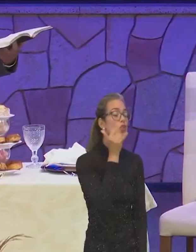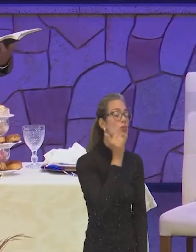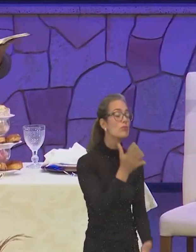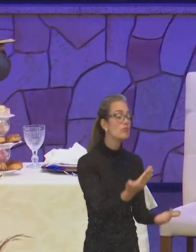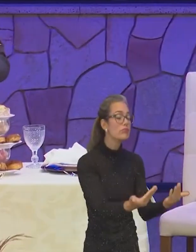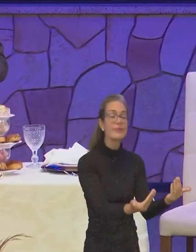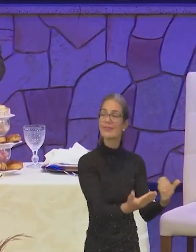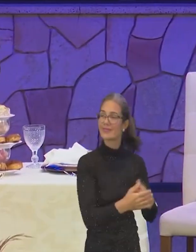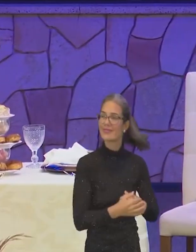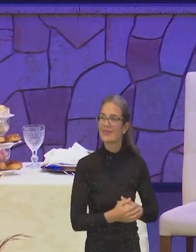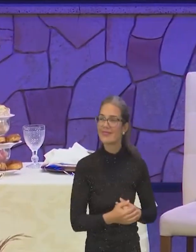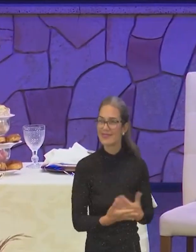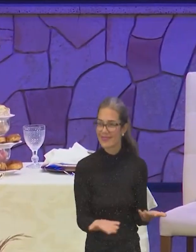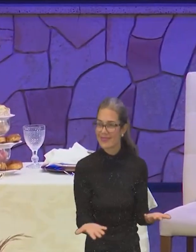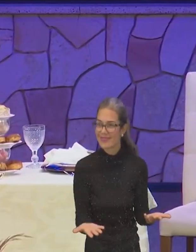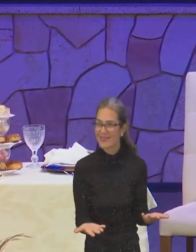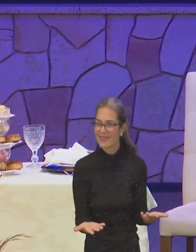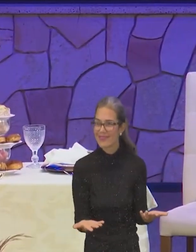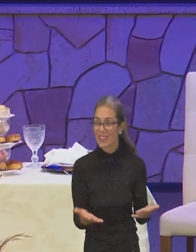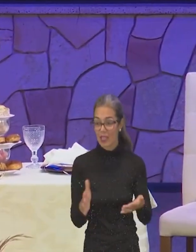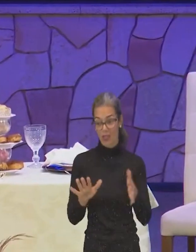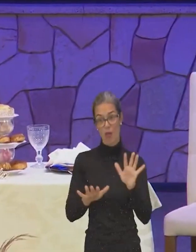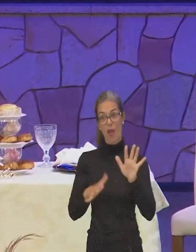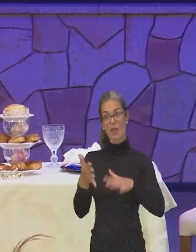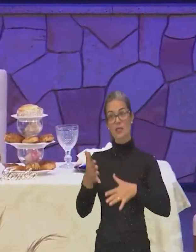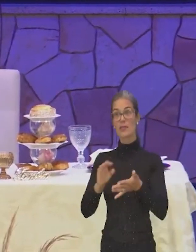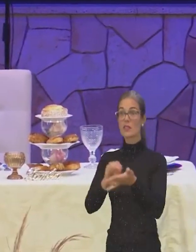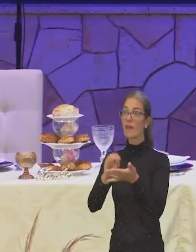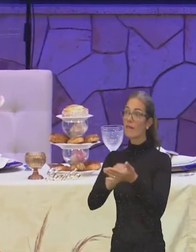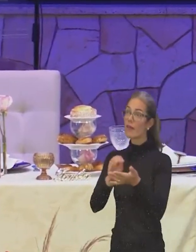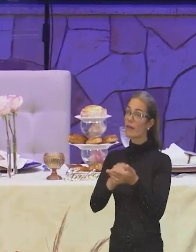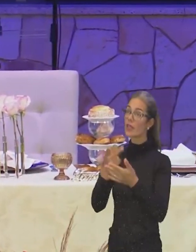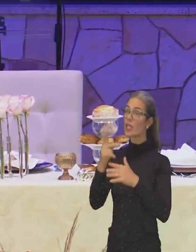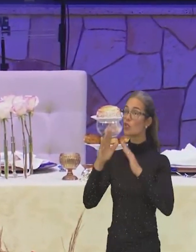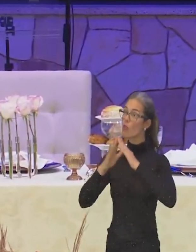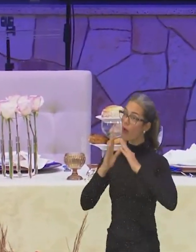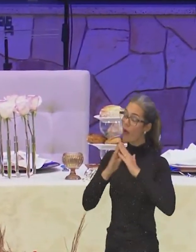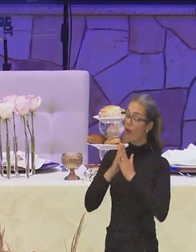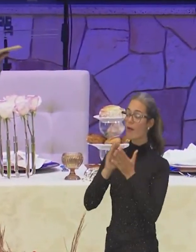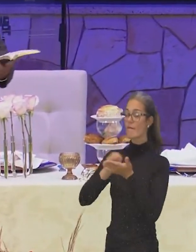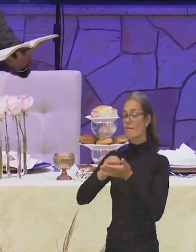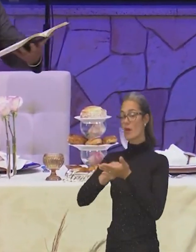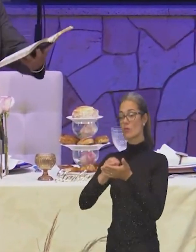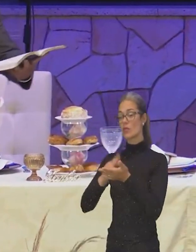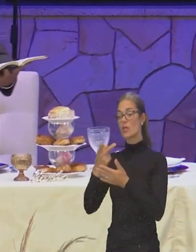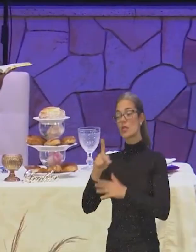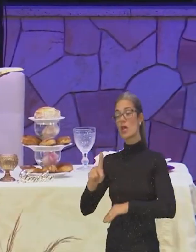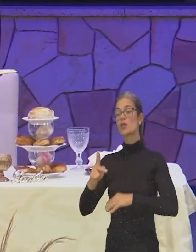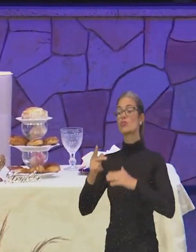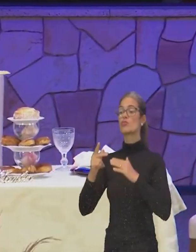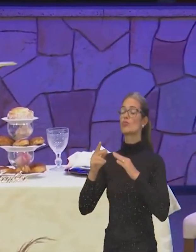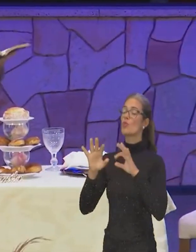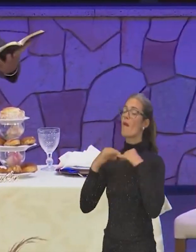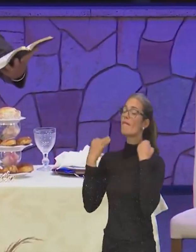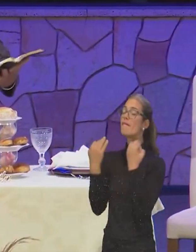O que está faltando na sua casa, meu irmão? O que está faltando na sua casa, minha irmã? Olhem para o centro, coloquem Cristo no centro, busquem